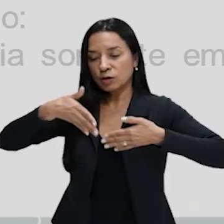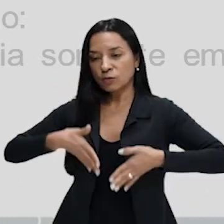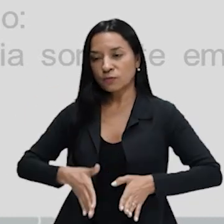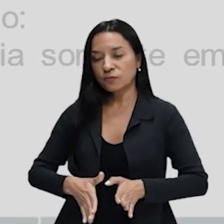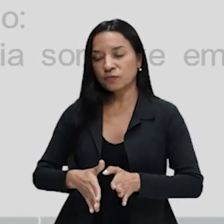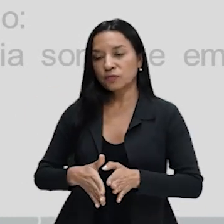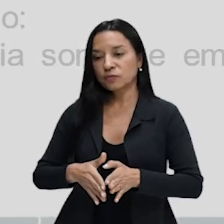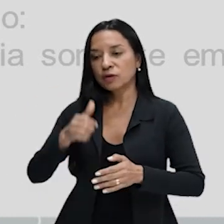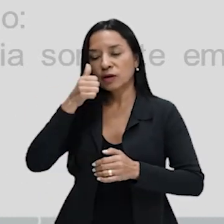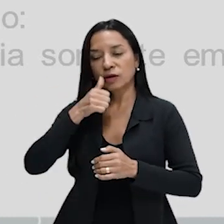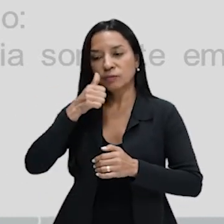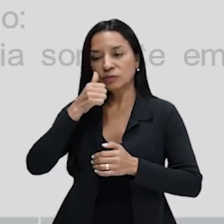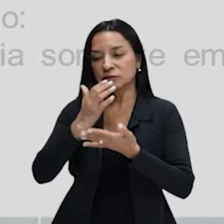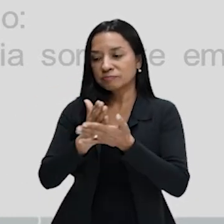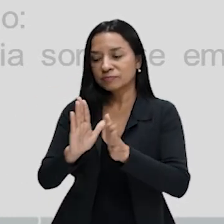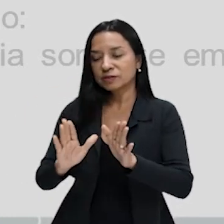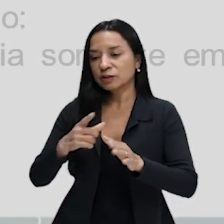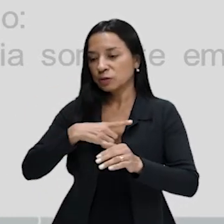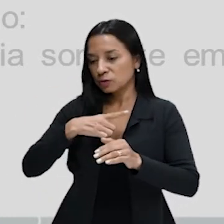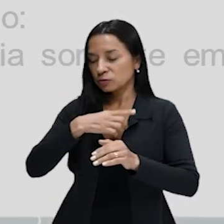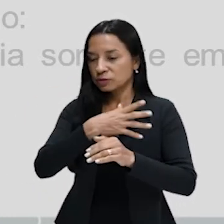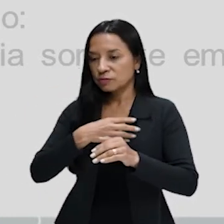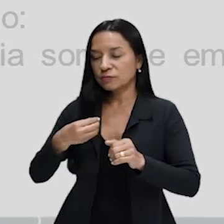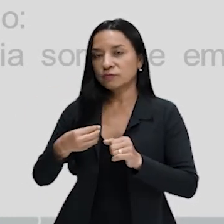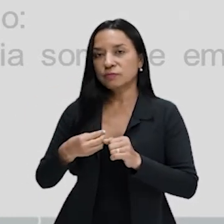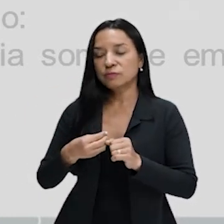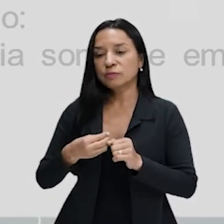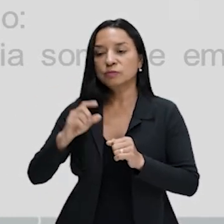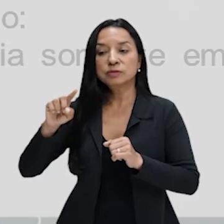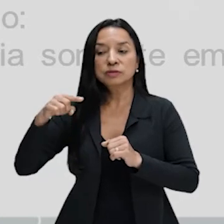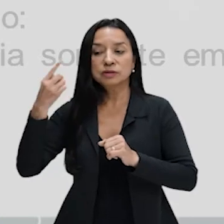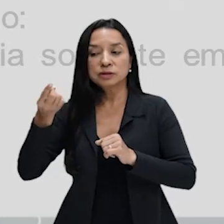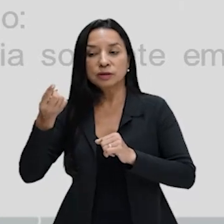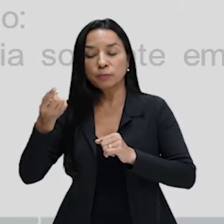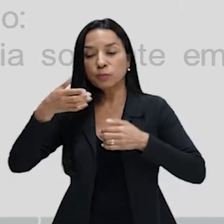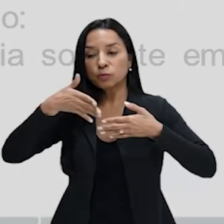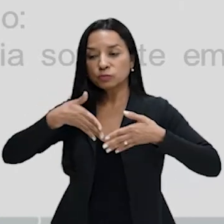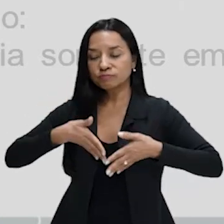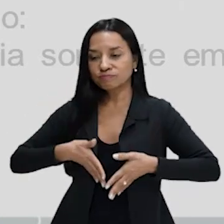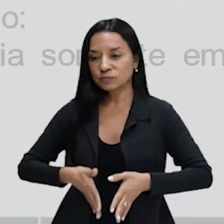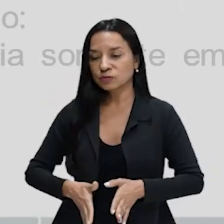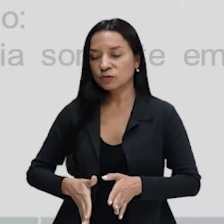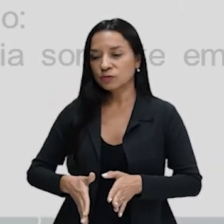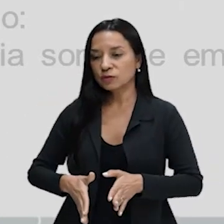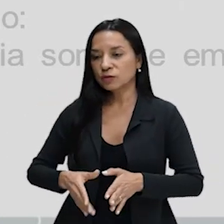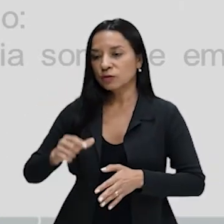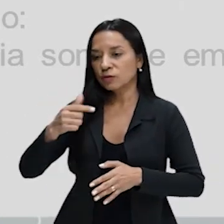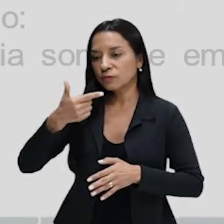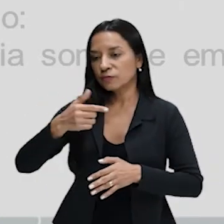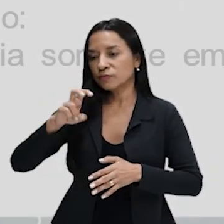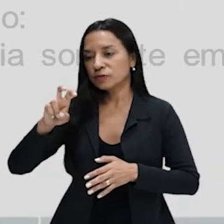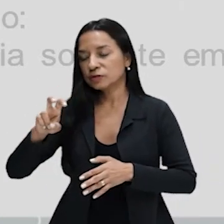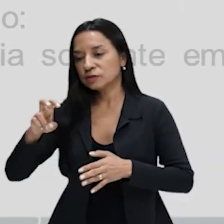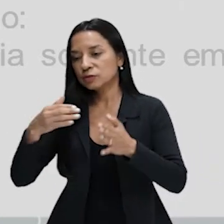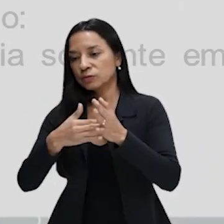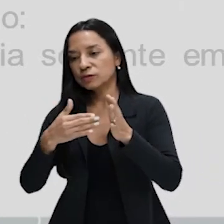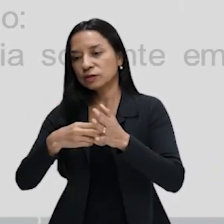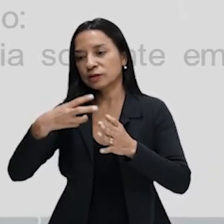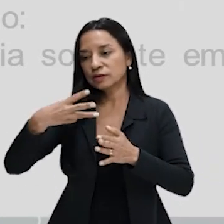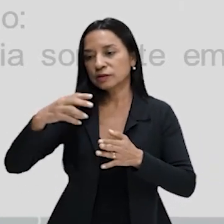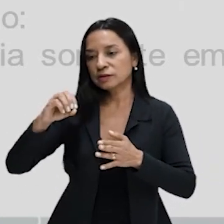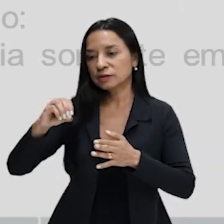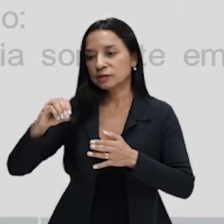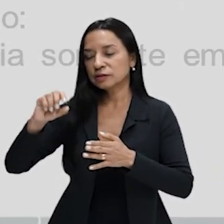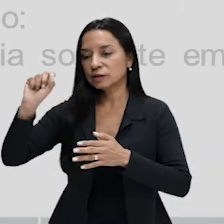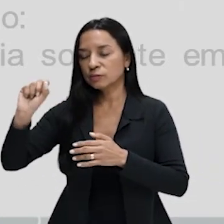mulheres aqui que acabaram de ter filho, logo após o parto, uma boa parte, né, 25 a 30%, estavam ficando com essa